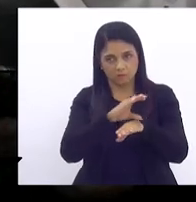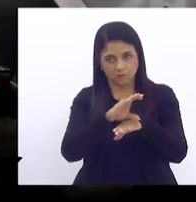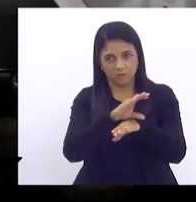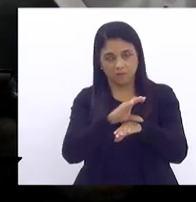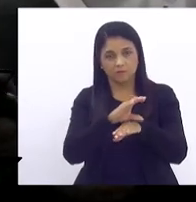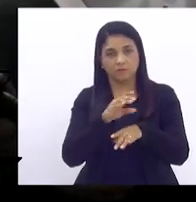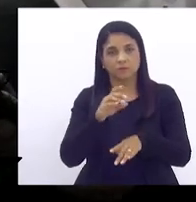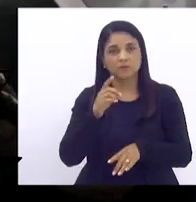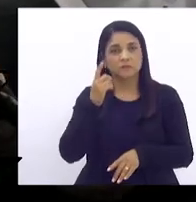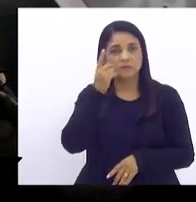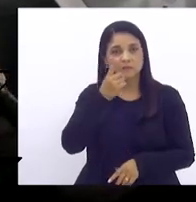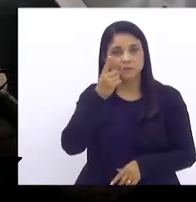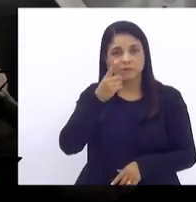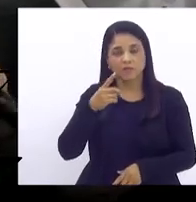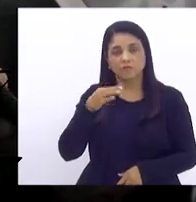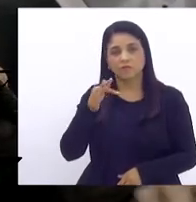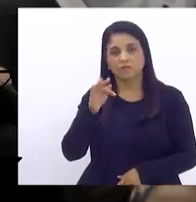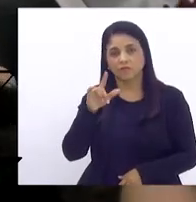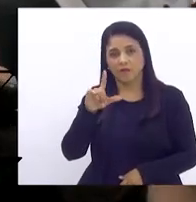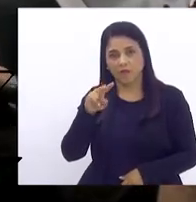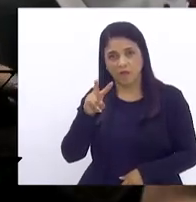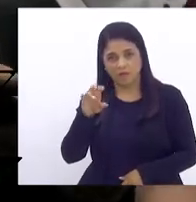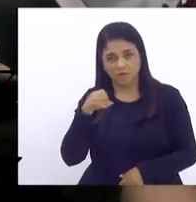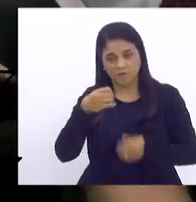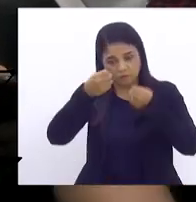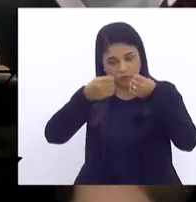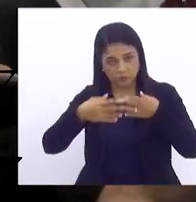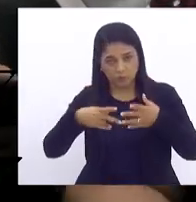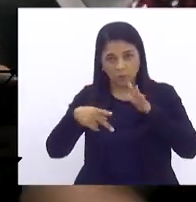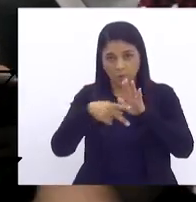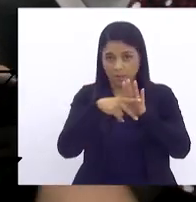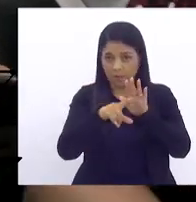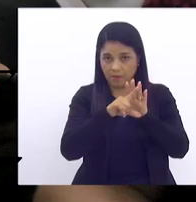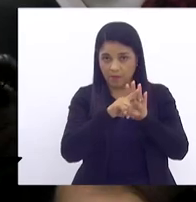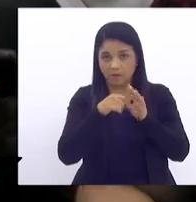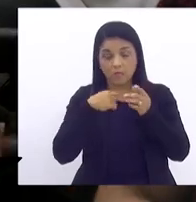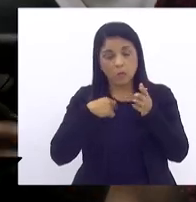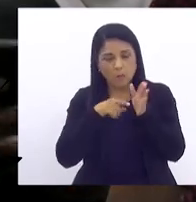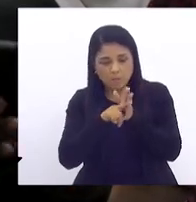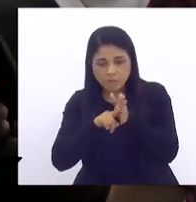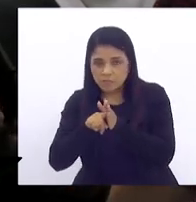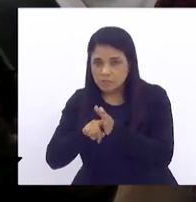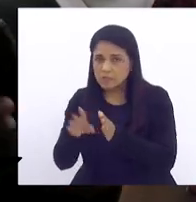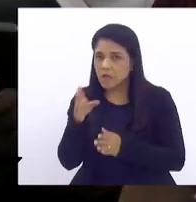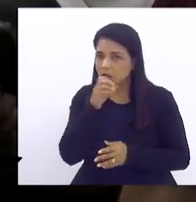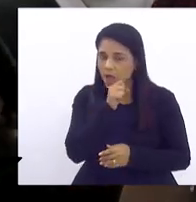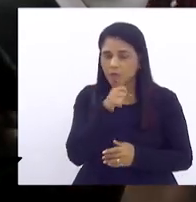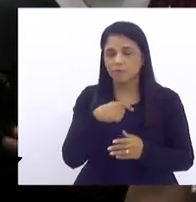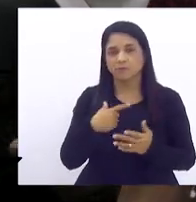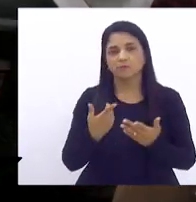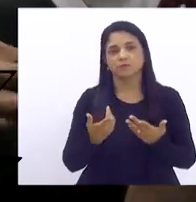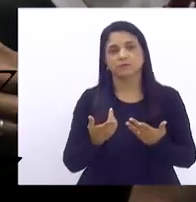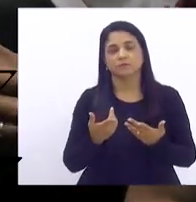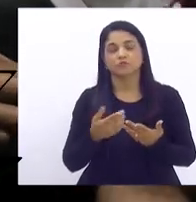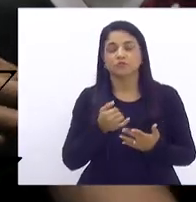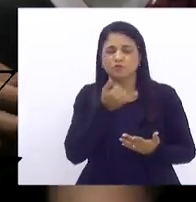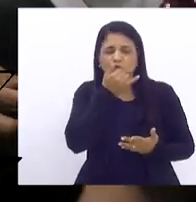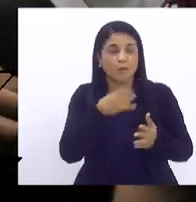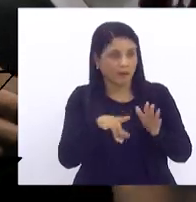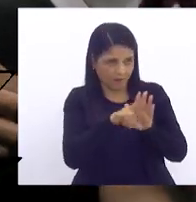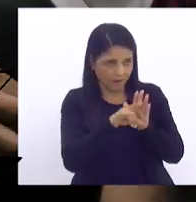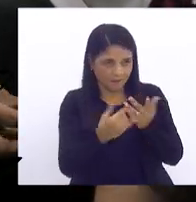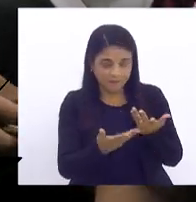depois que o deputado Flávio aqui fez a citação do PL dele, a gente foi aqui fazer uma pesquisa rápida. Da lei. Né, da lei, desculpa.